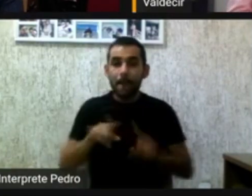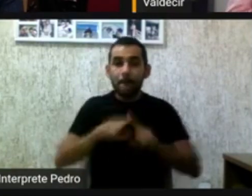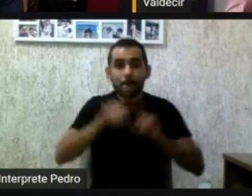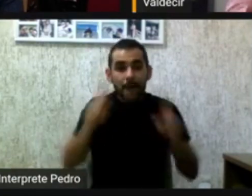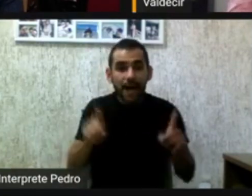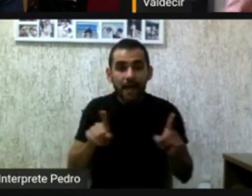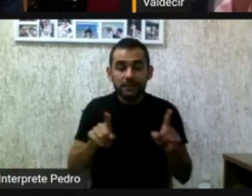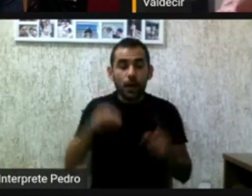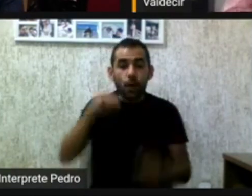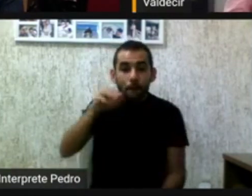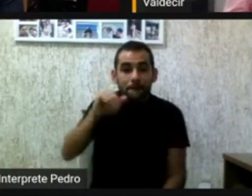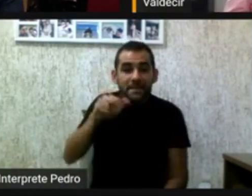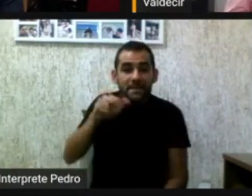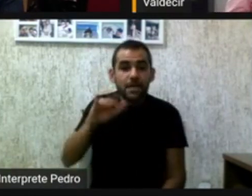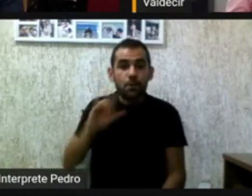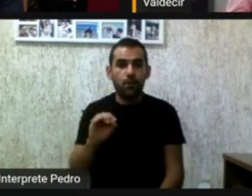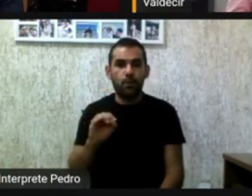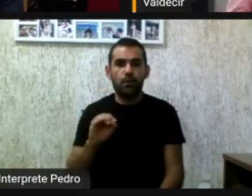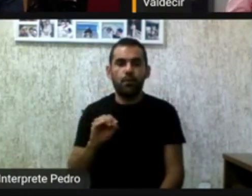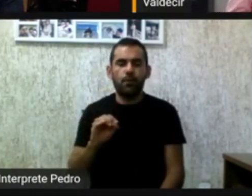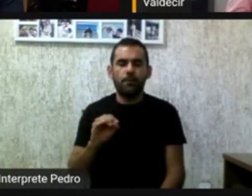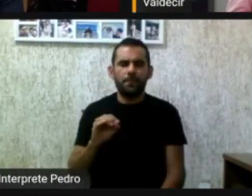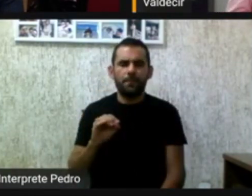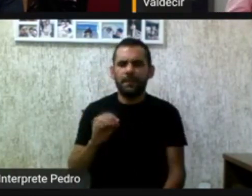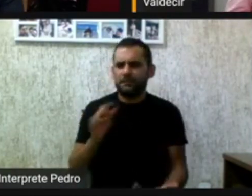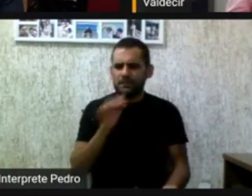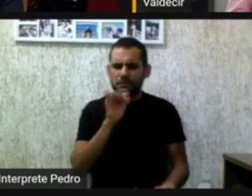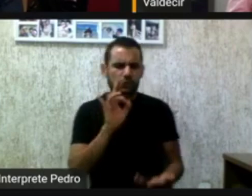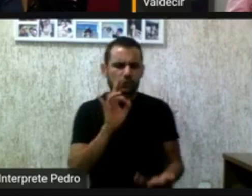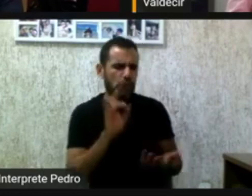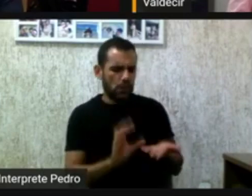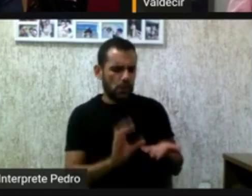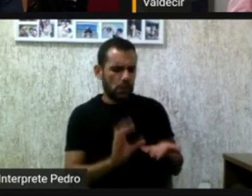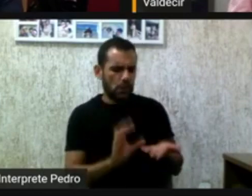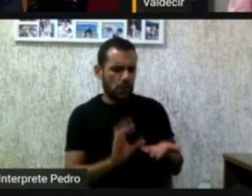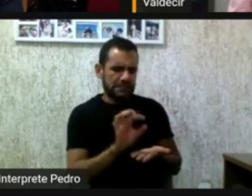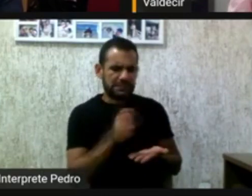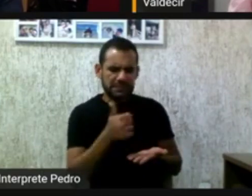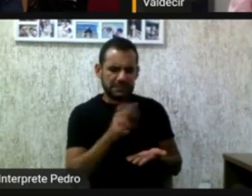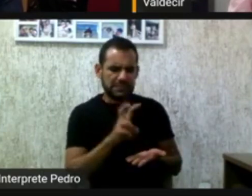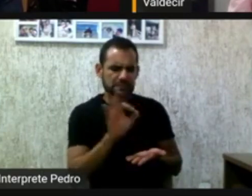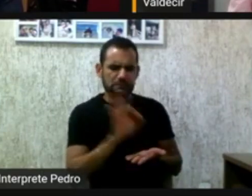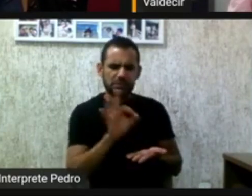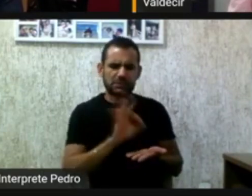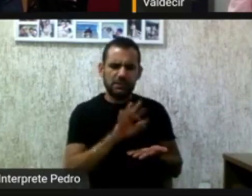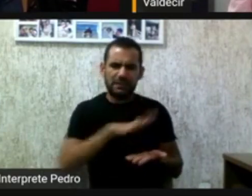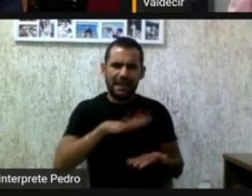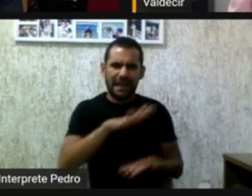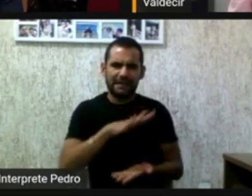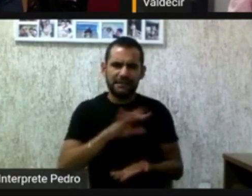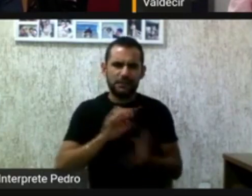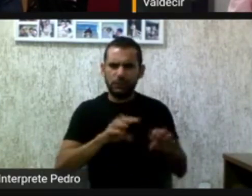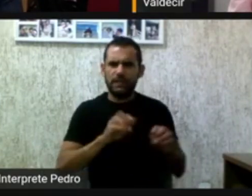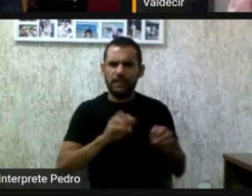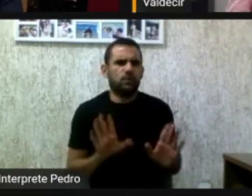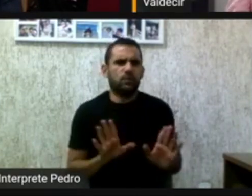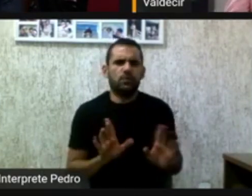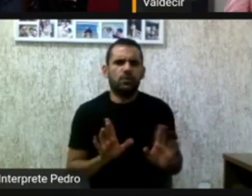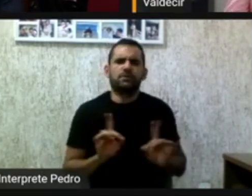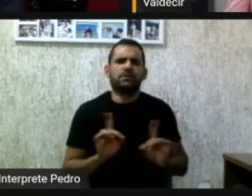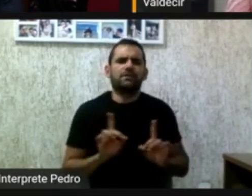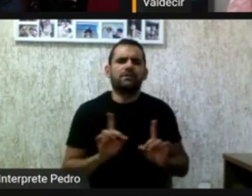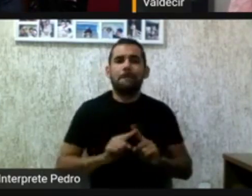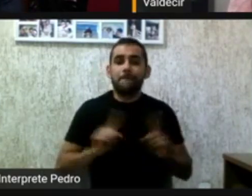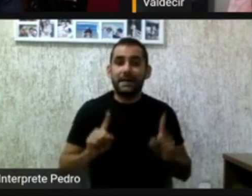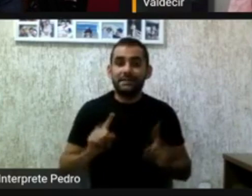Não significa que eu só posso gastar 15% na área da educação, sabe? E pensando nisso, a gente também... A